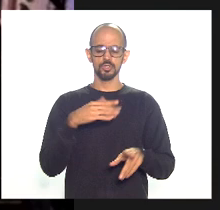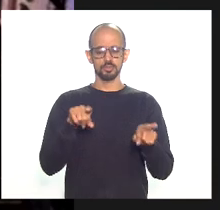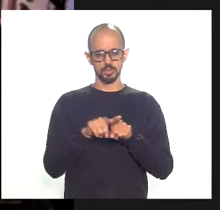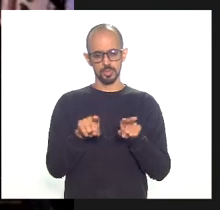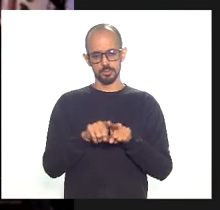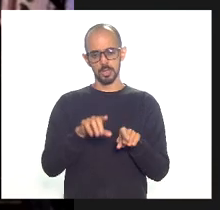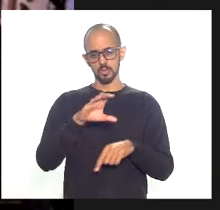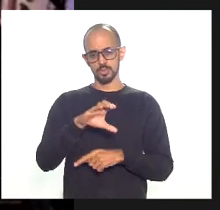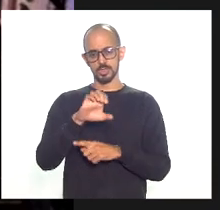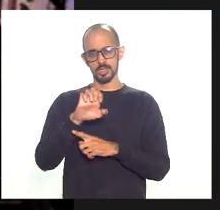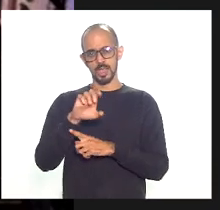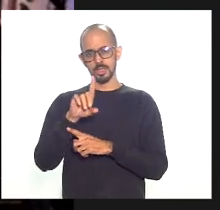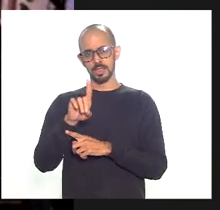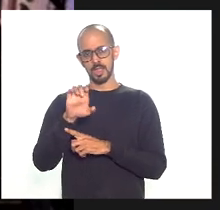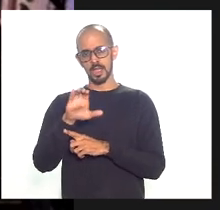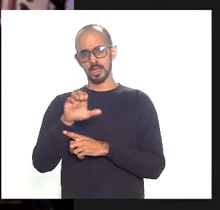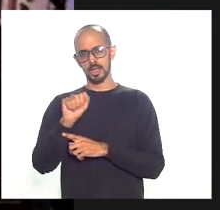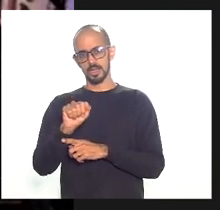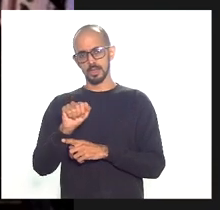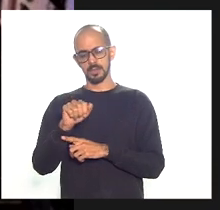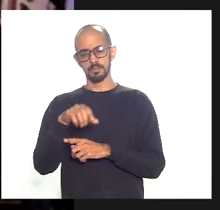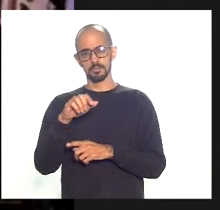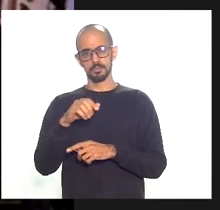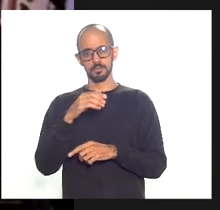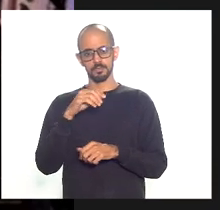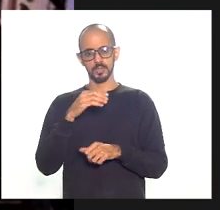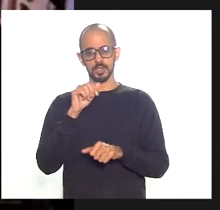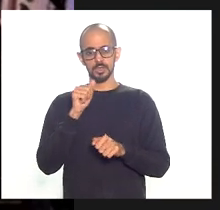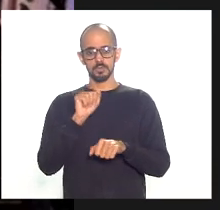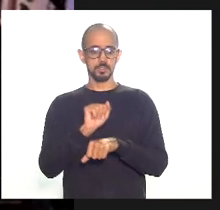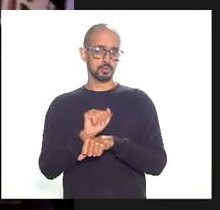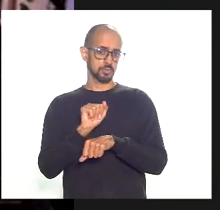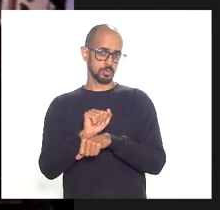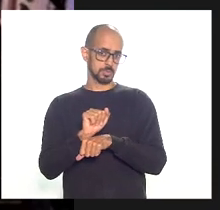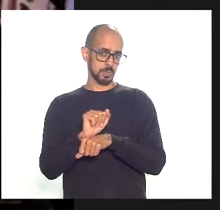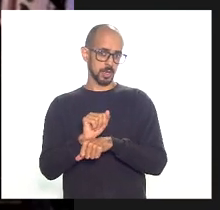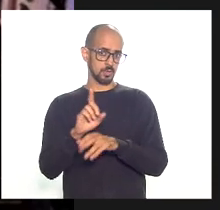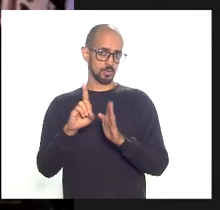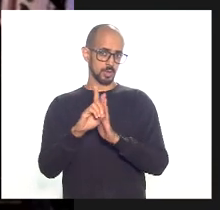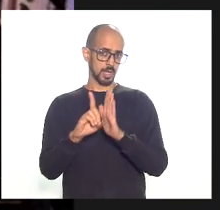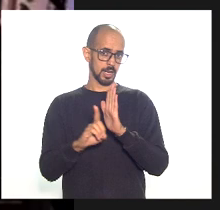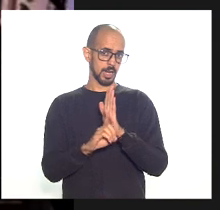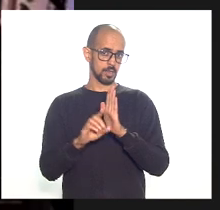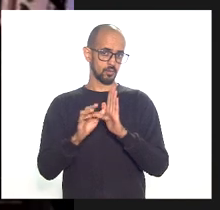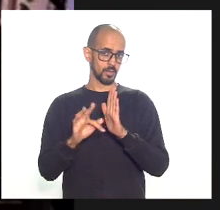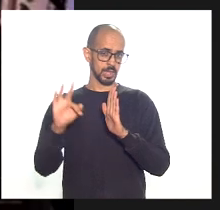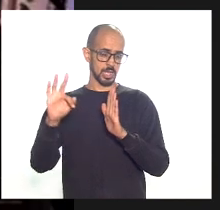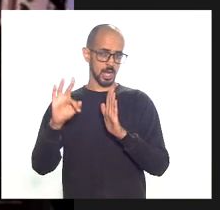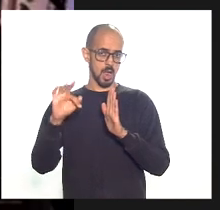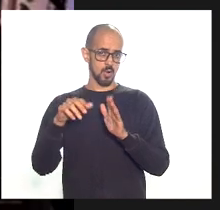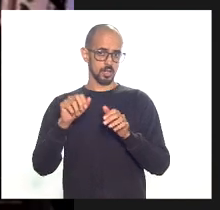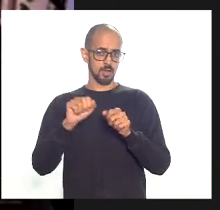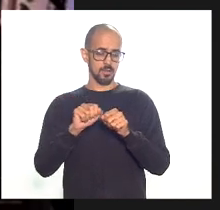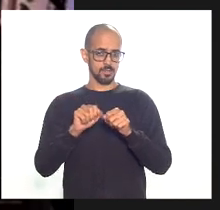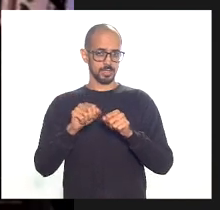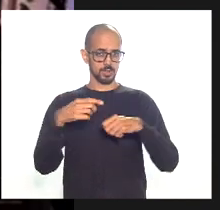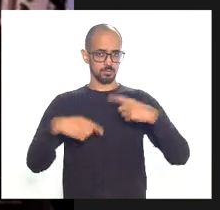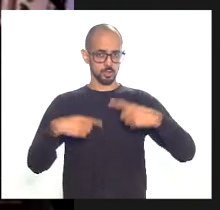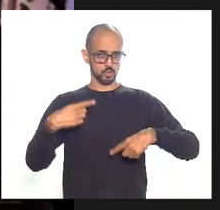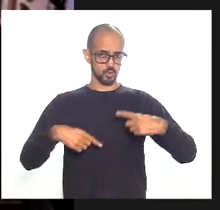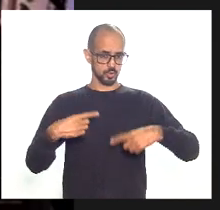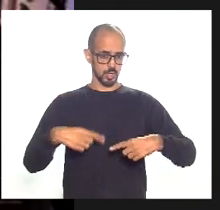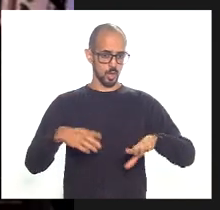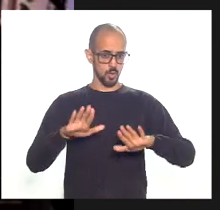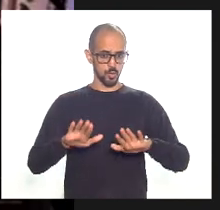SEDECA resolveu aguardar o decreto federal, né, uma lei federal que estava sendo discutida